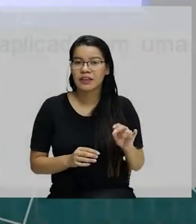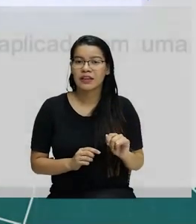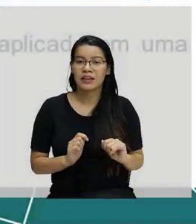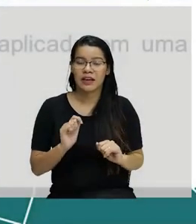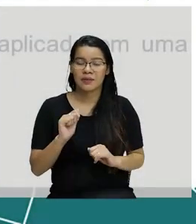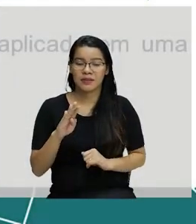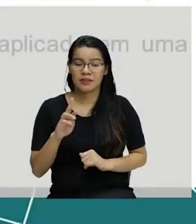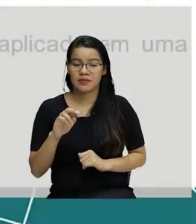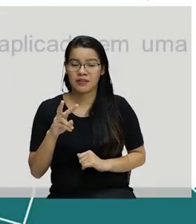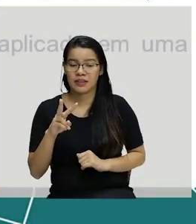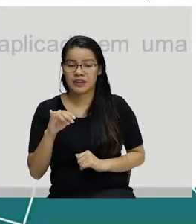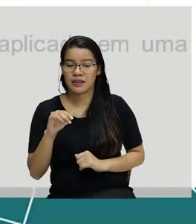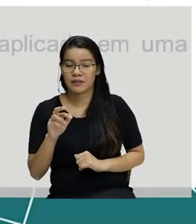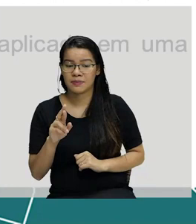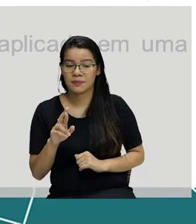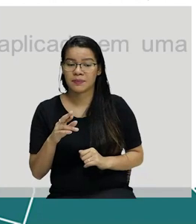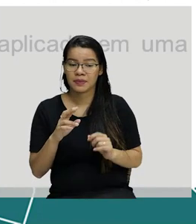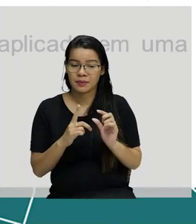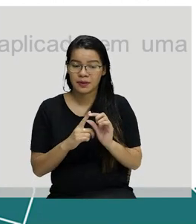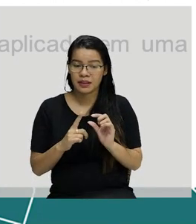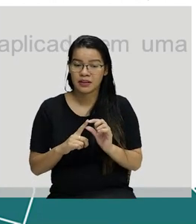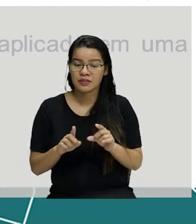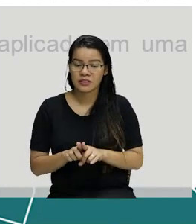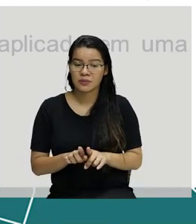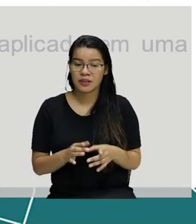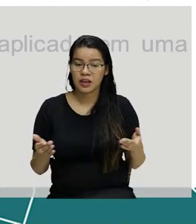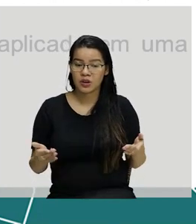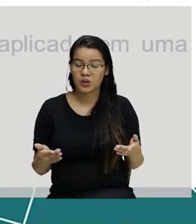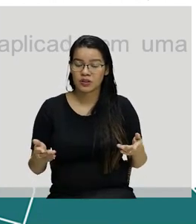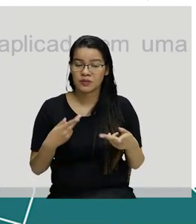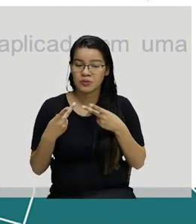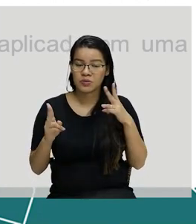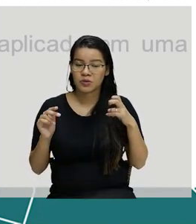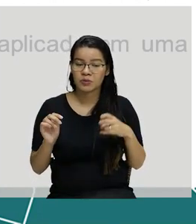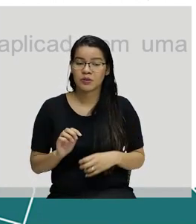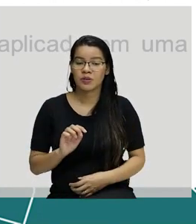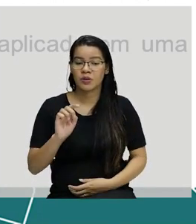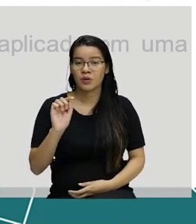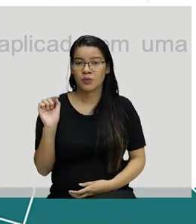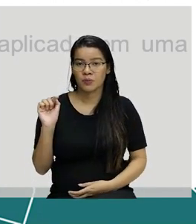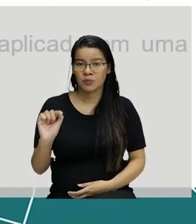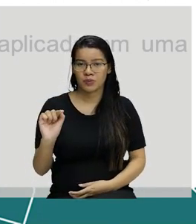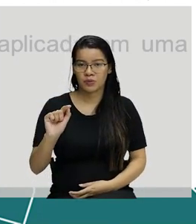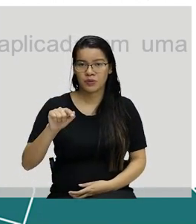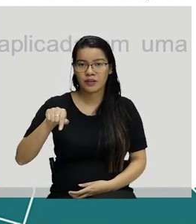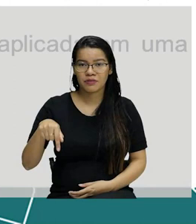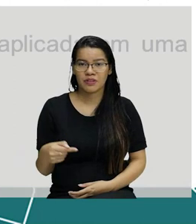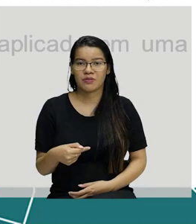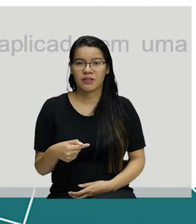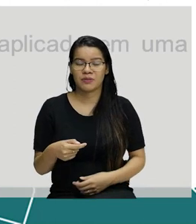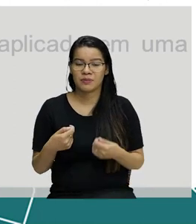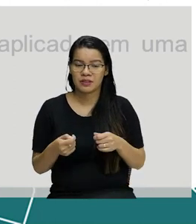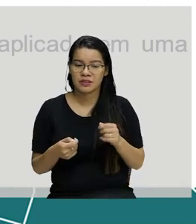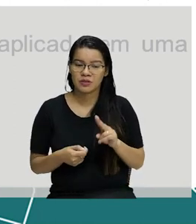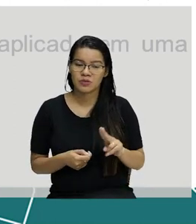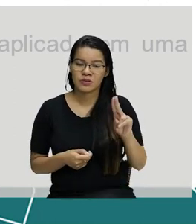o ponto e vírgula o sinal de pontuação o sinal de ponto e vírgula deve ser utilizado Quando houver a necessidade de